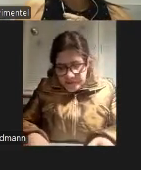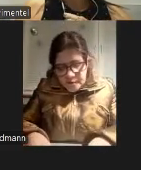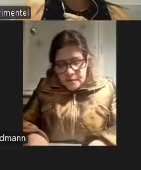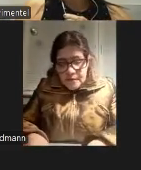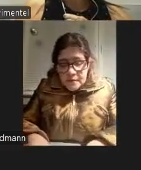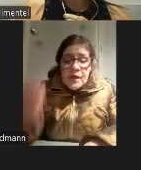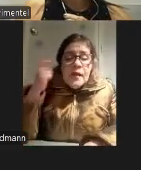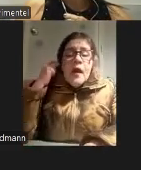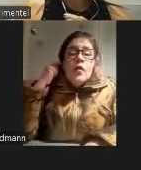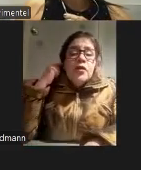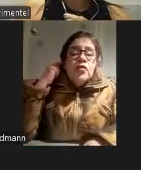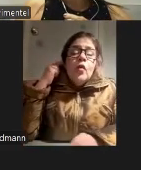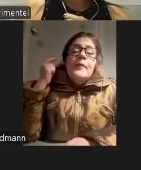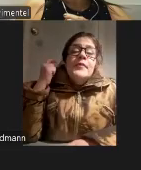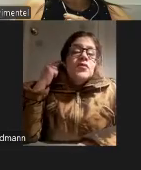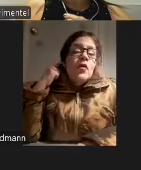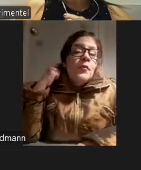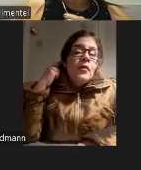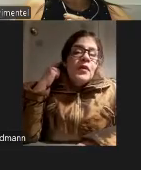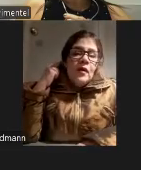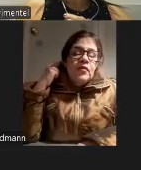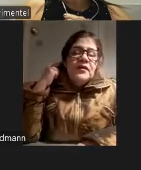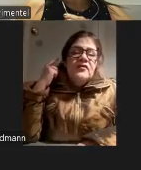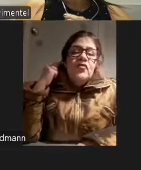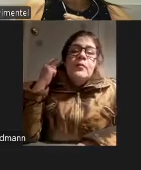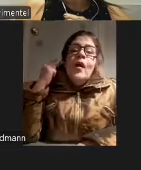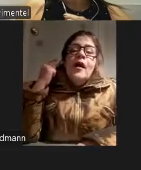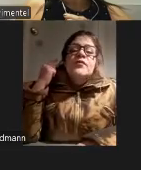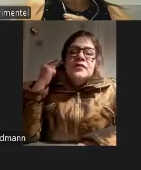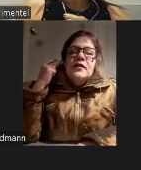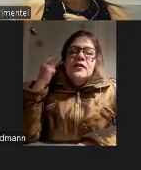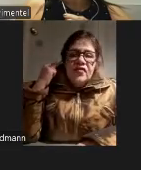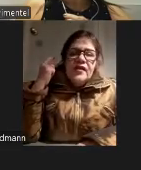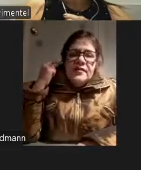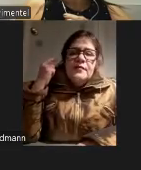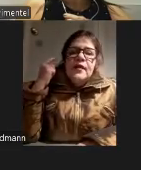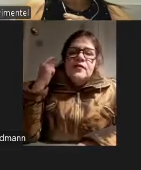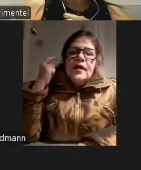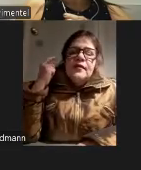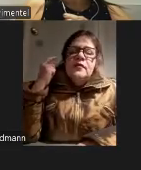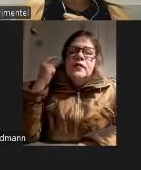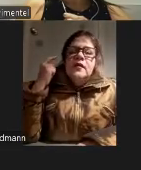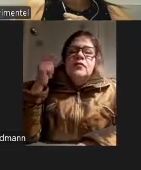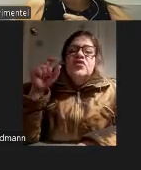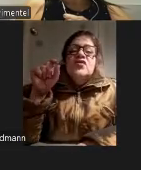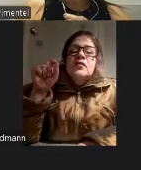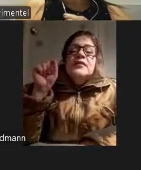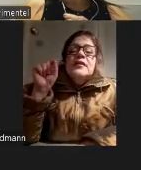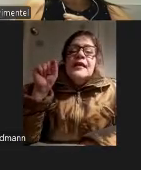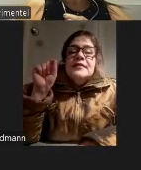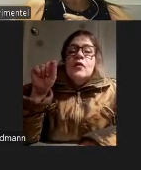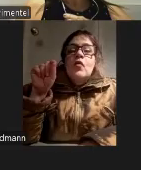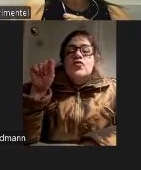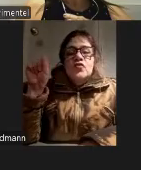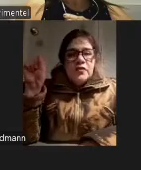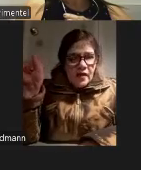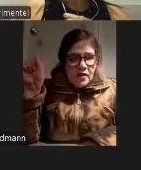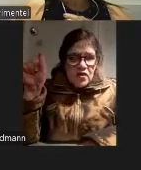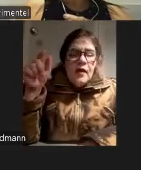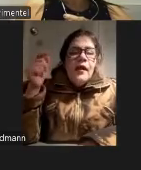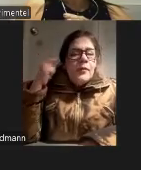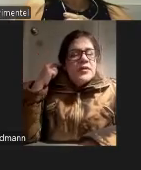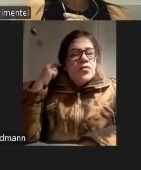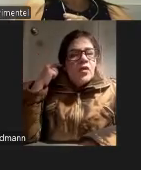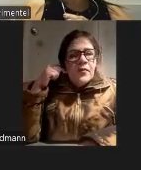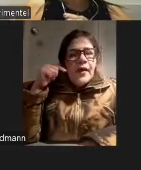melhorar, quando a pessoa com problema auditivo, hipoacusia do envelhecimento, certo? Hum, Eu não disse que nasceu com